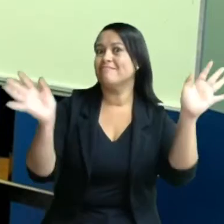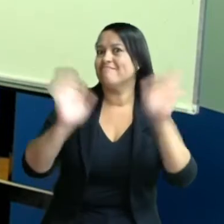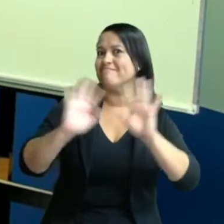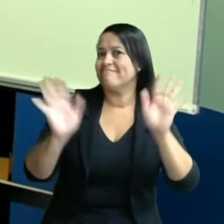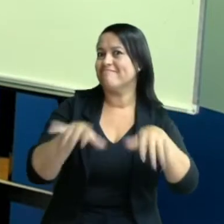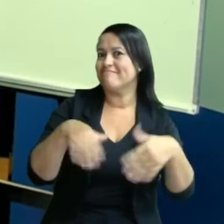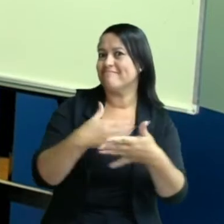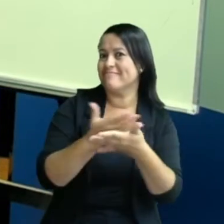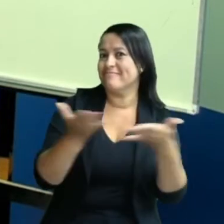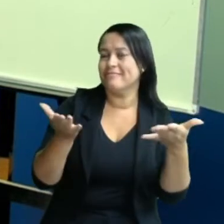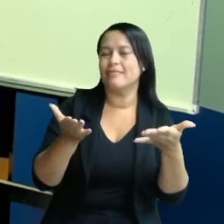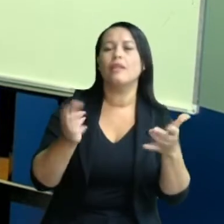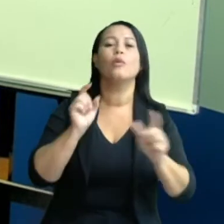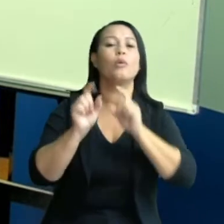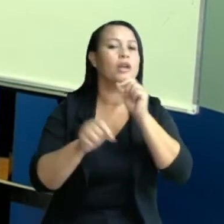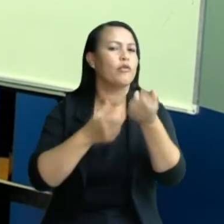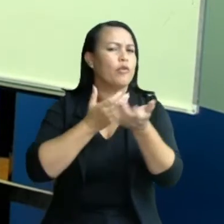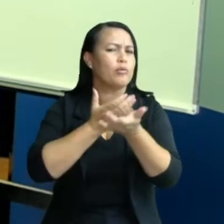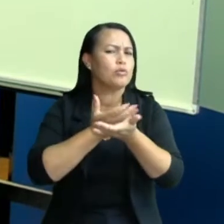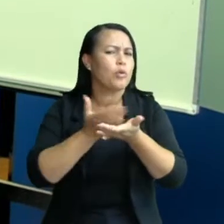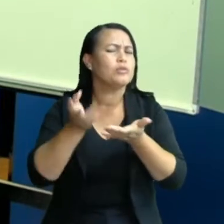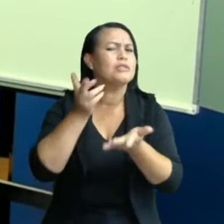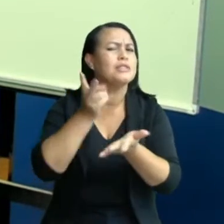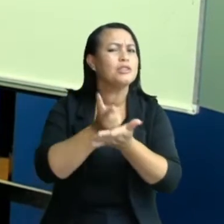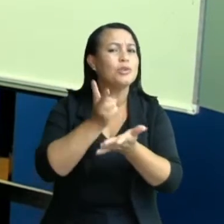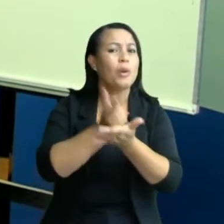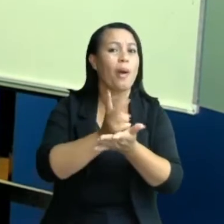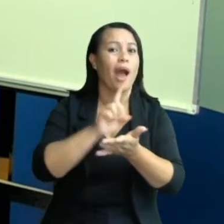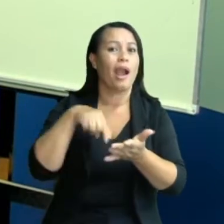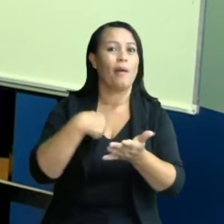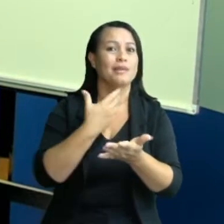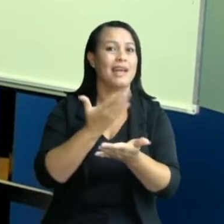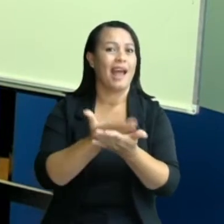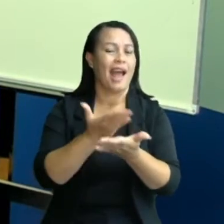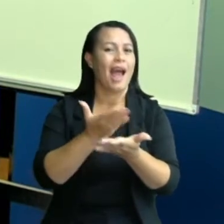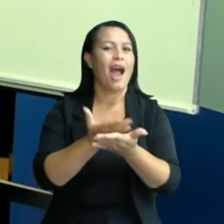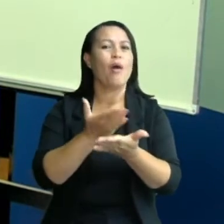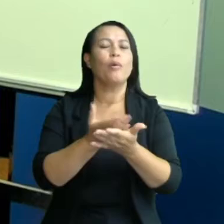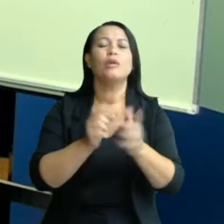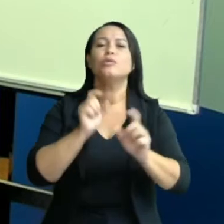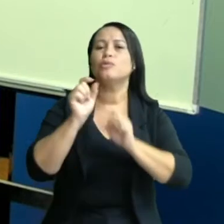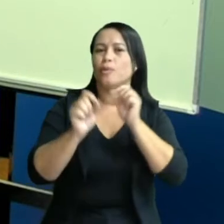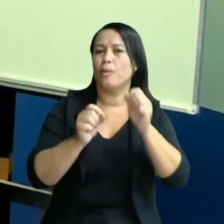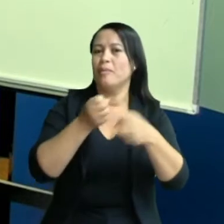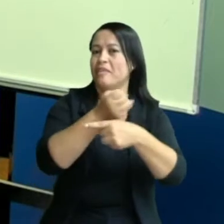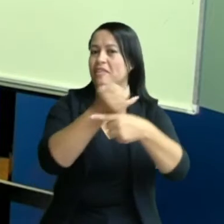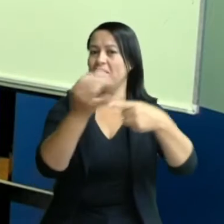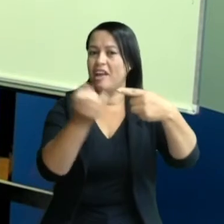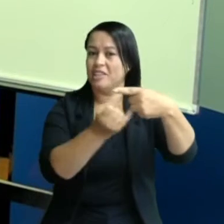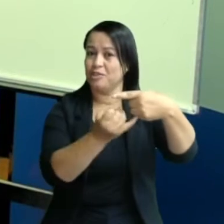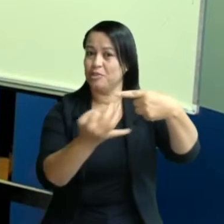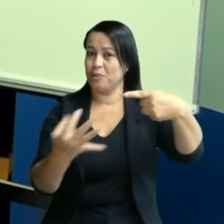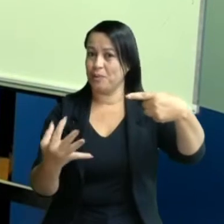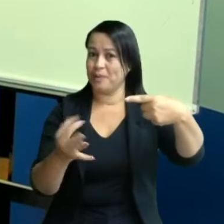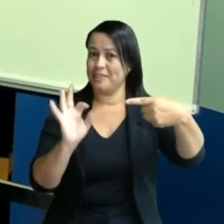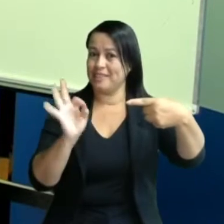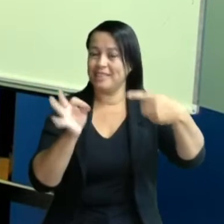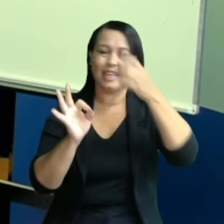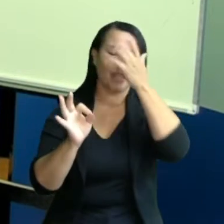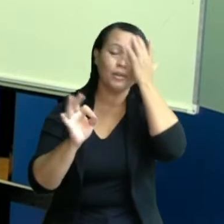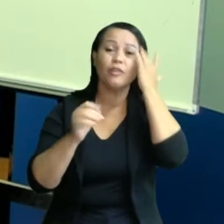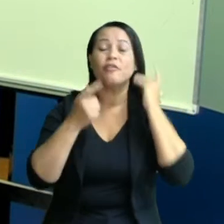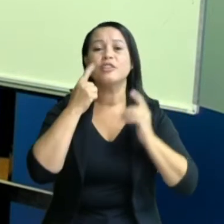Olá, meninas! Então, vamos continuar a nossa aula sobre frações, tá